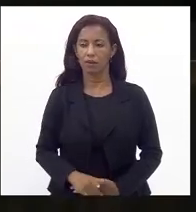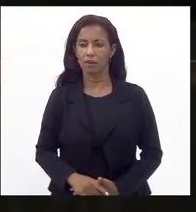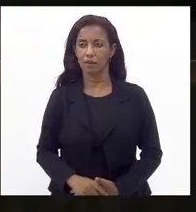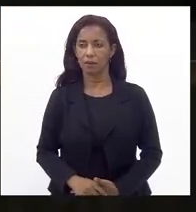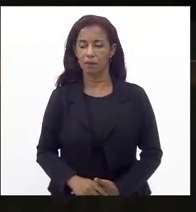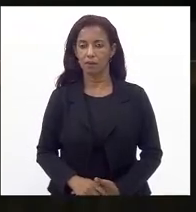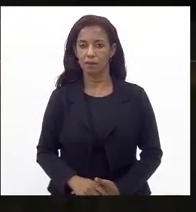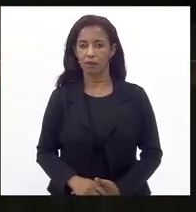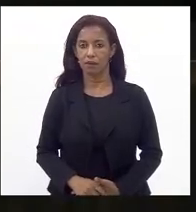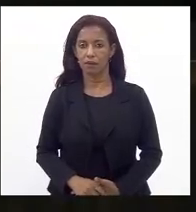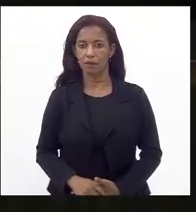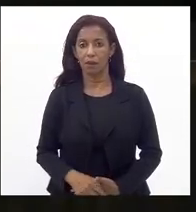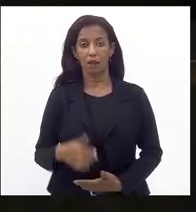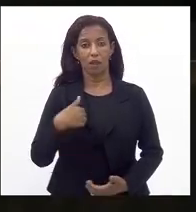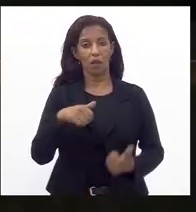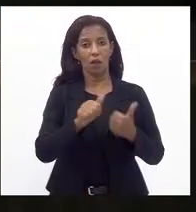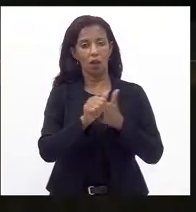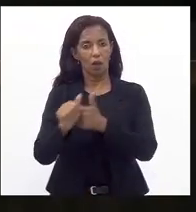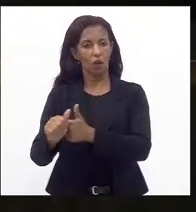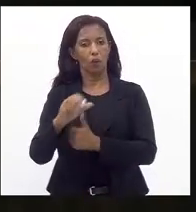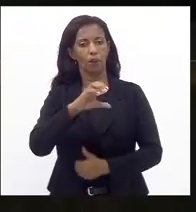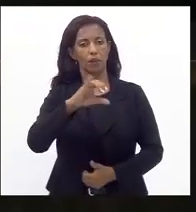Franciane Motta